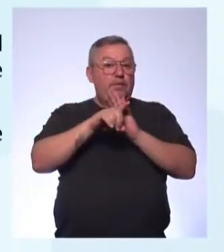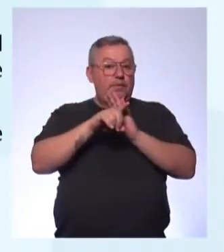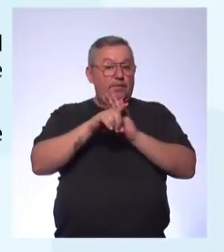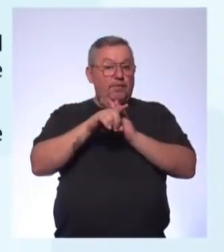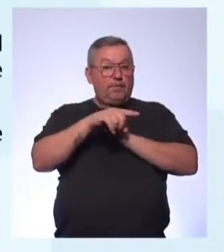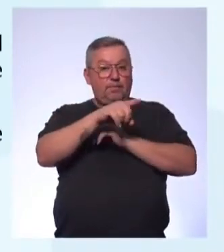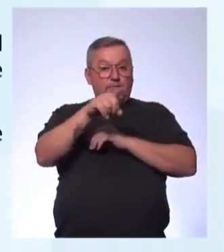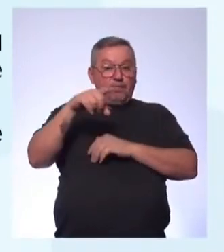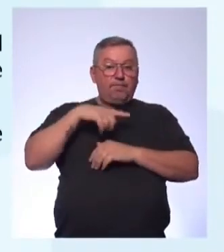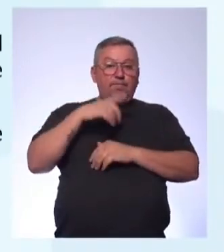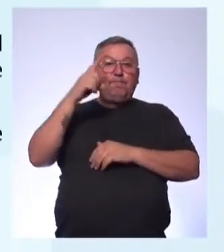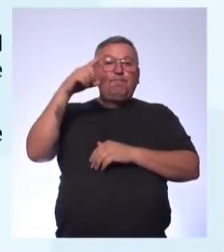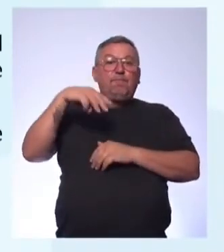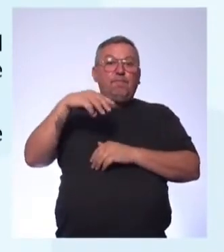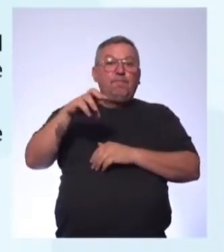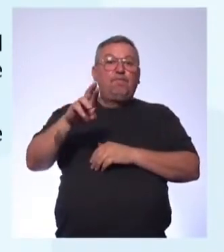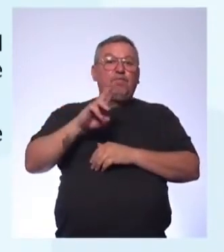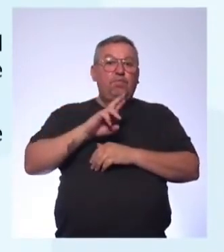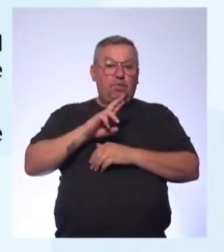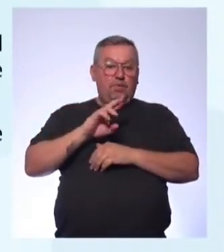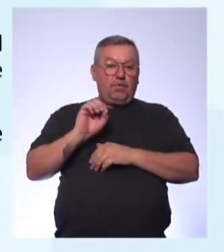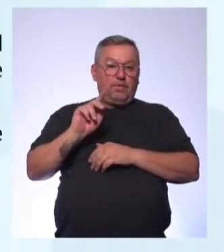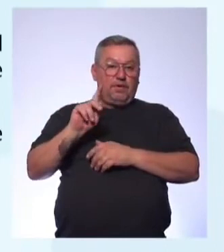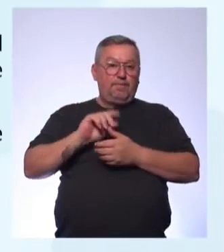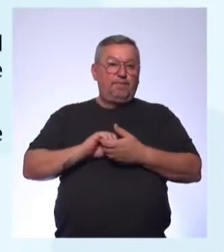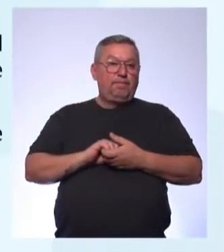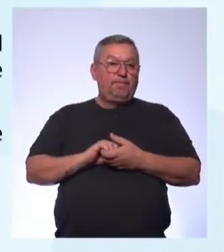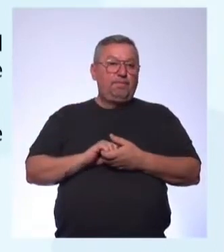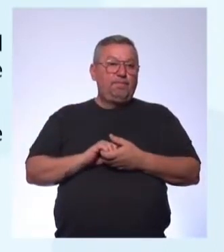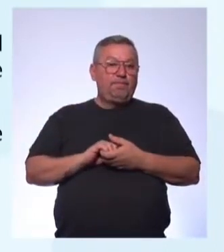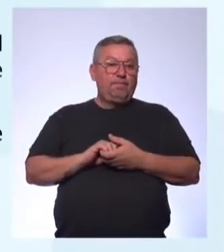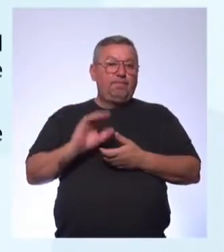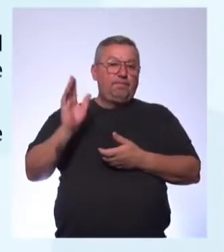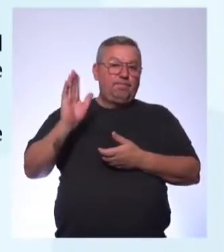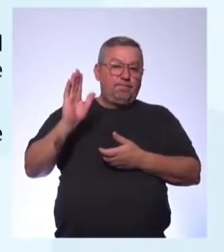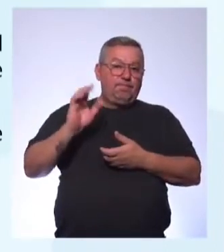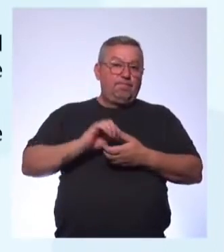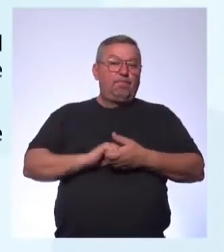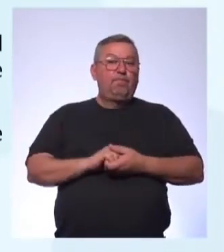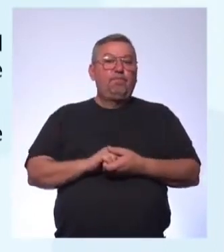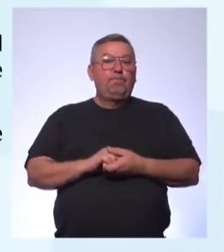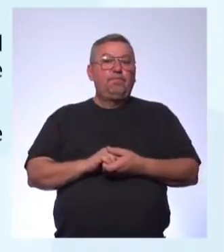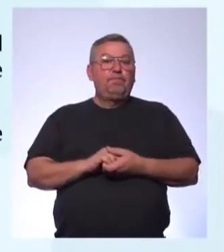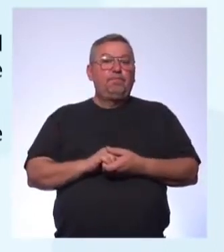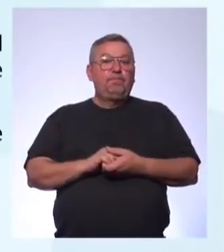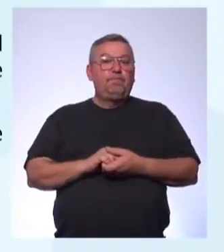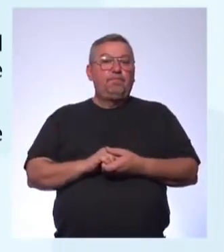e você vai ter 1 minutinho para você responder no chat, ok? See you later, te vejo daqui a pouco.